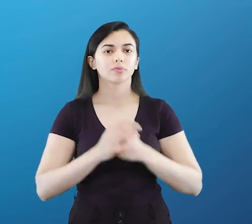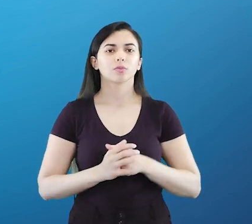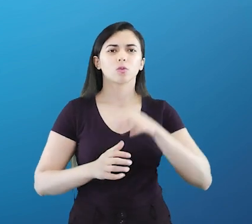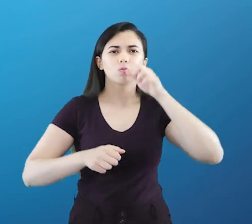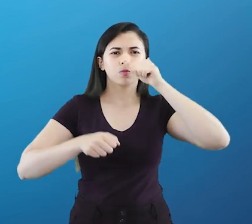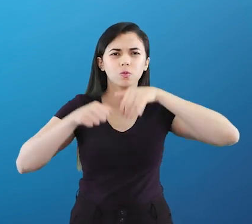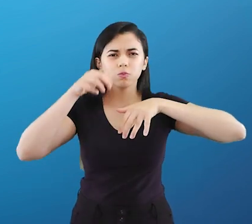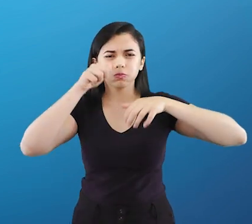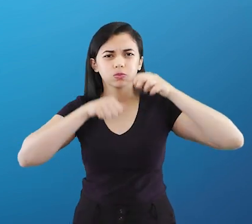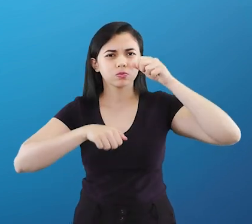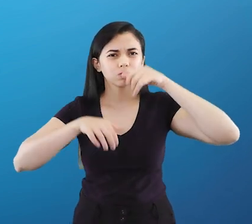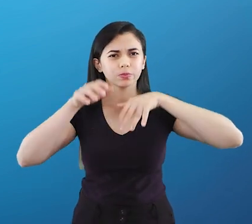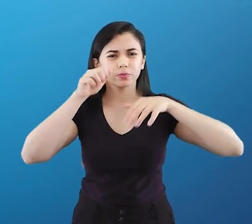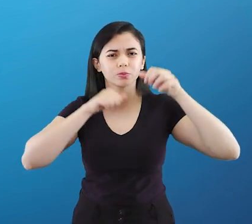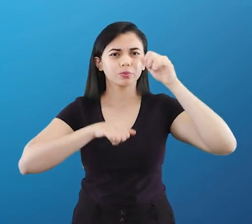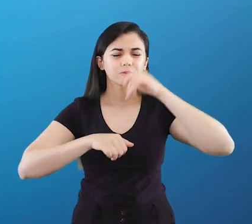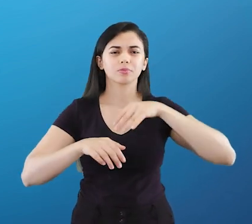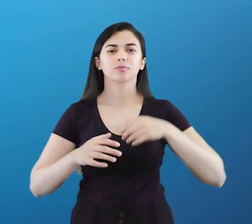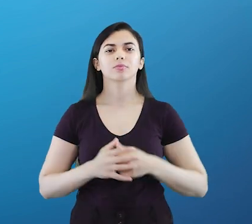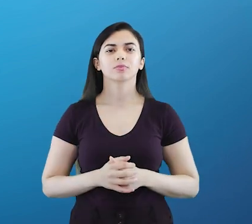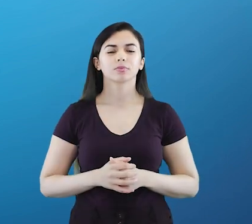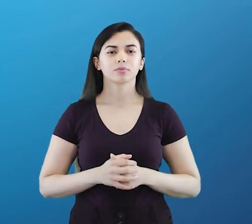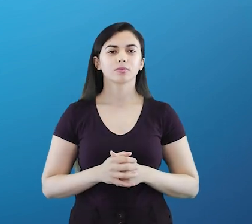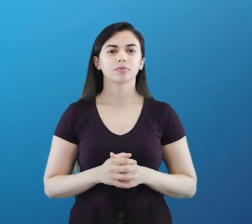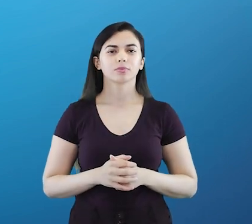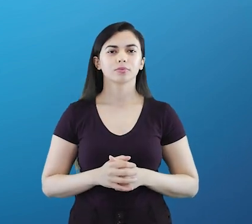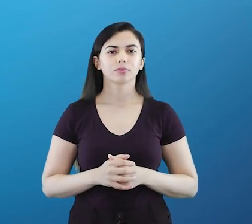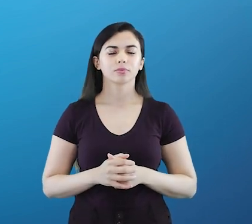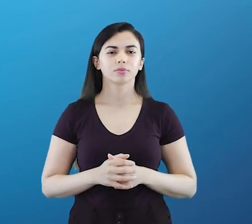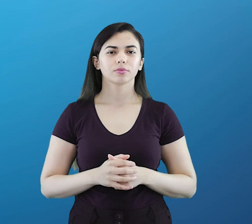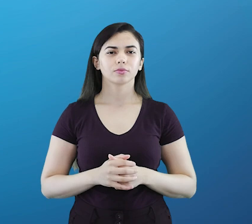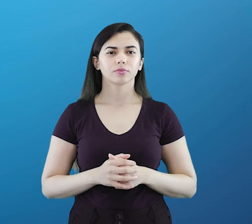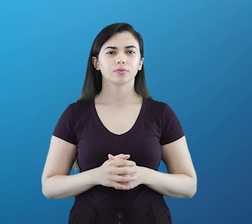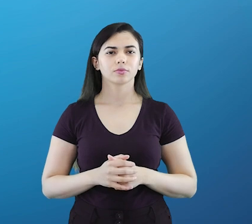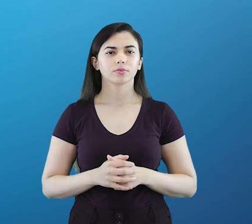liberado através desses fluidos, através de fluidos corporais.